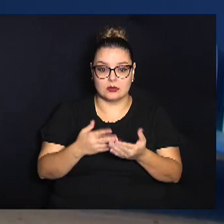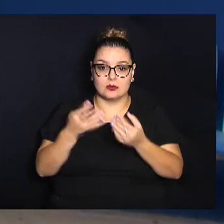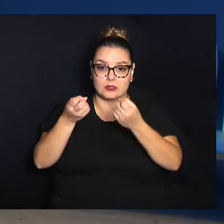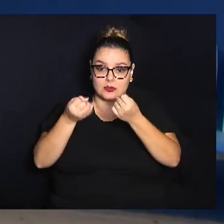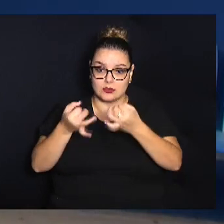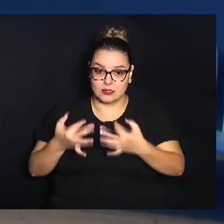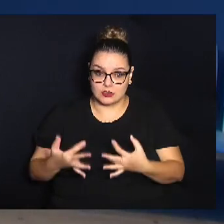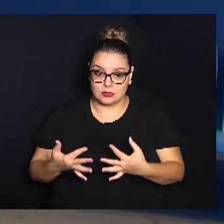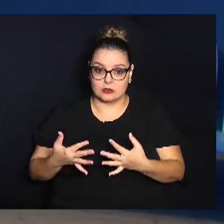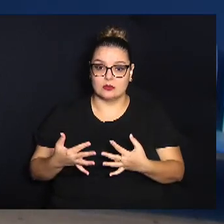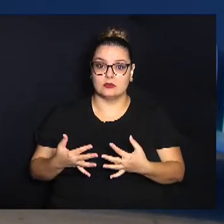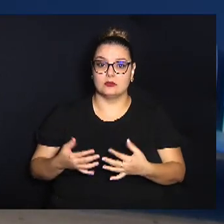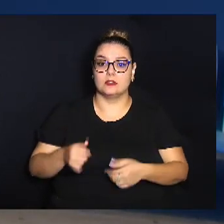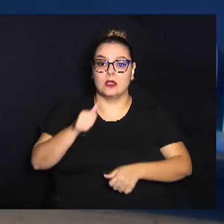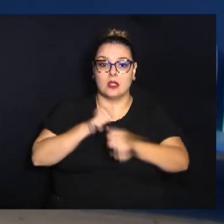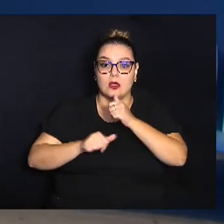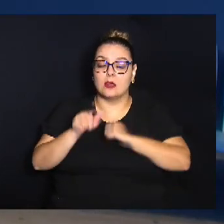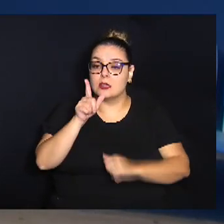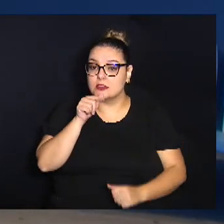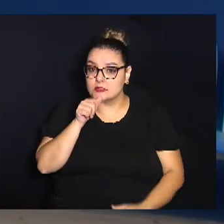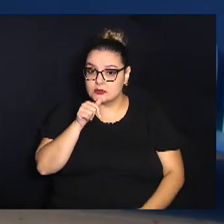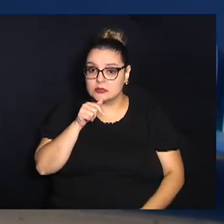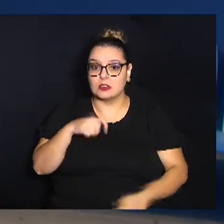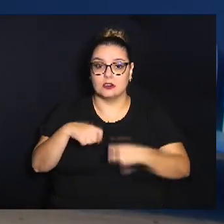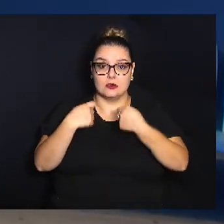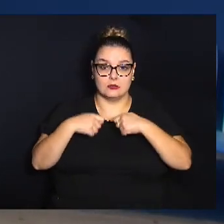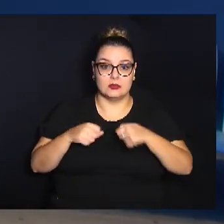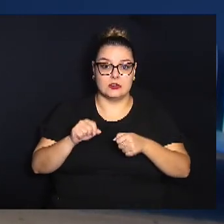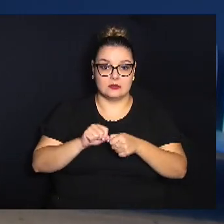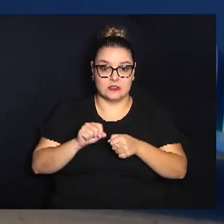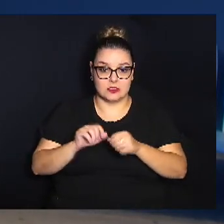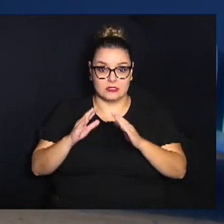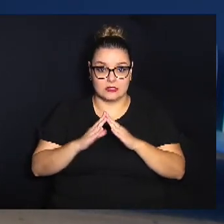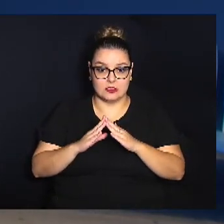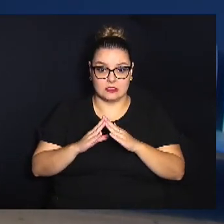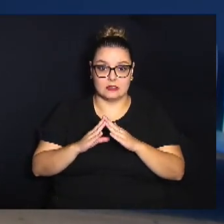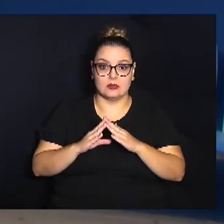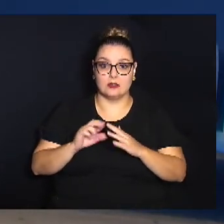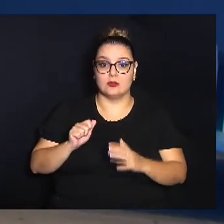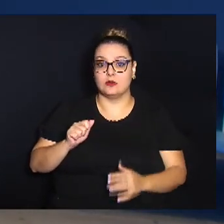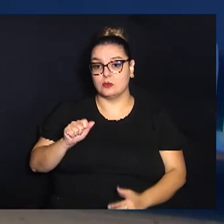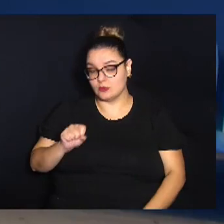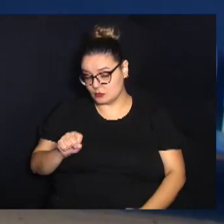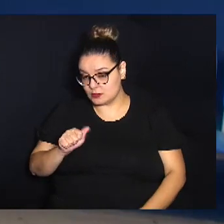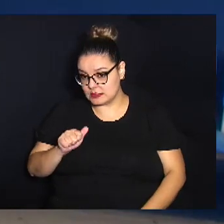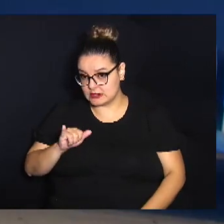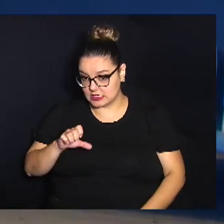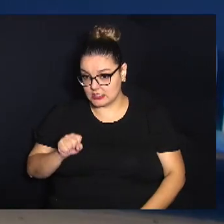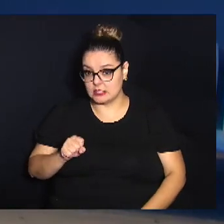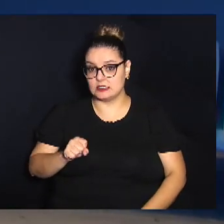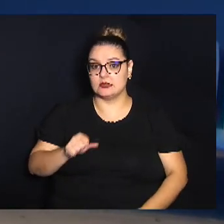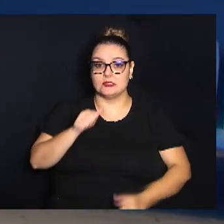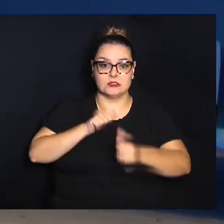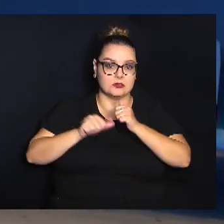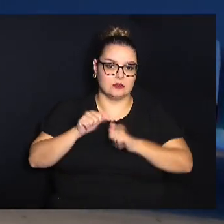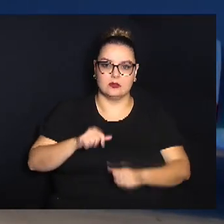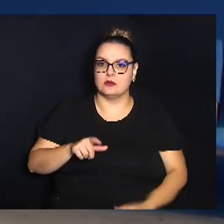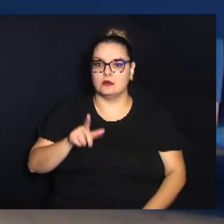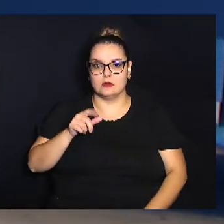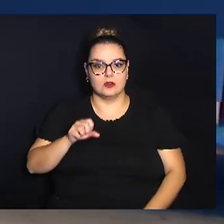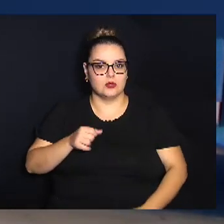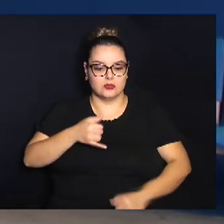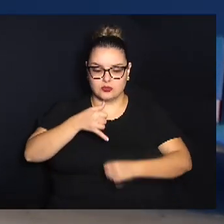orientação da hidratação oral, que ele deve fazer em casa, com sais de reidratação oral e os demais líquidos,